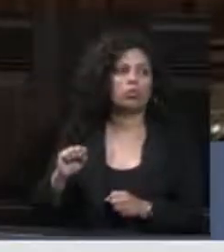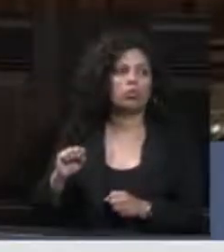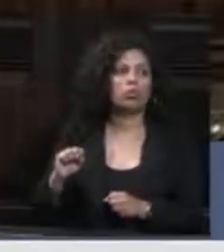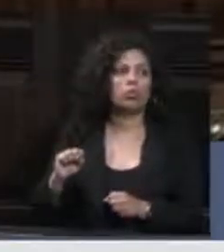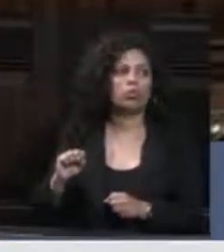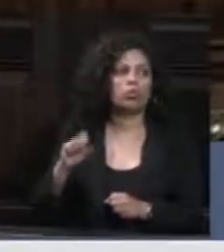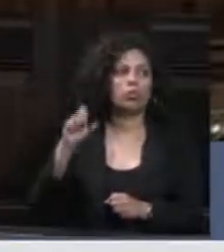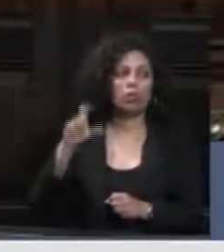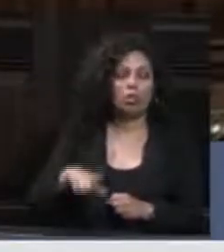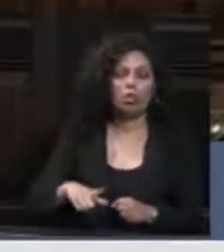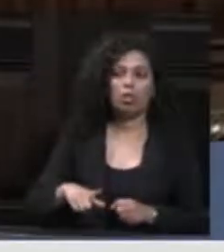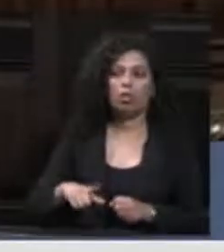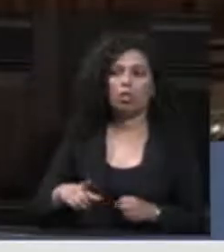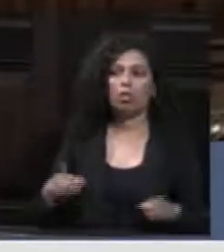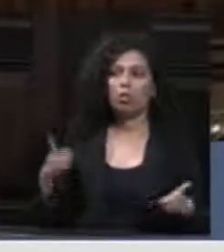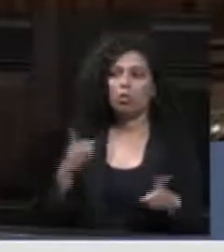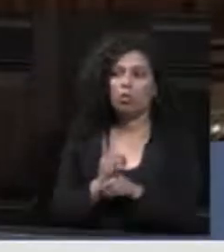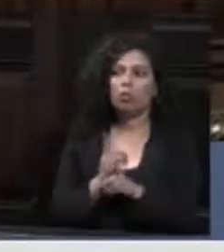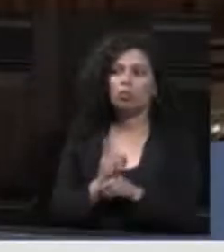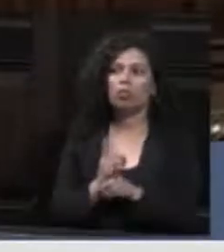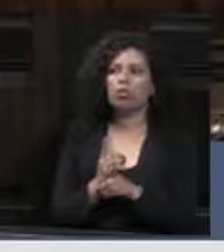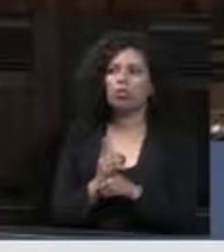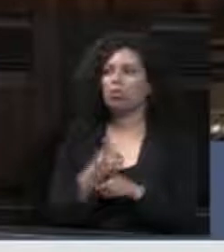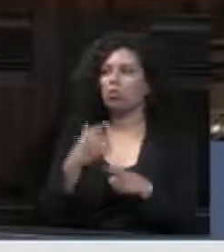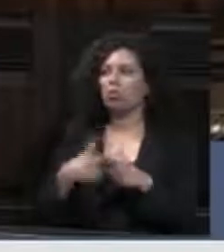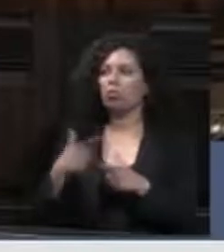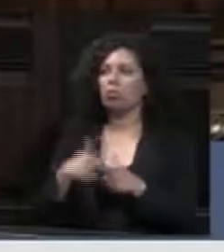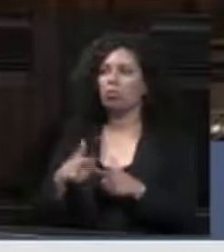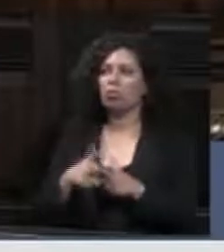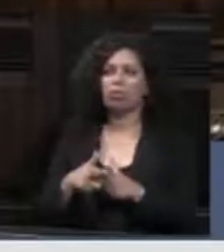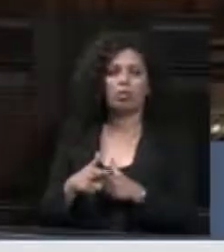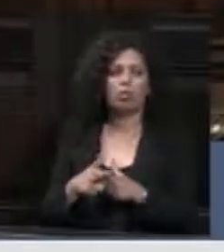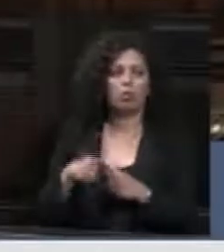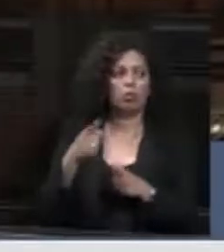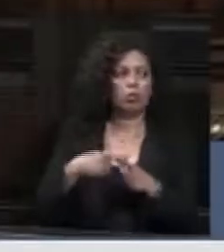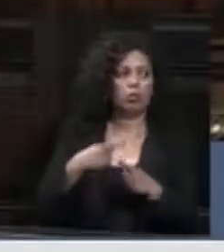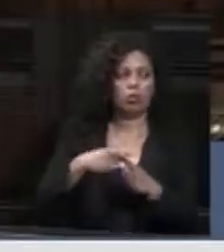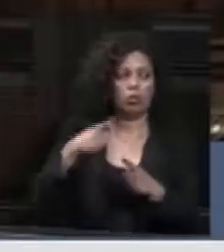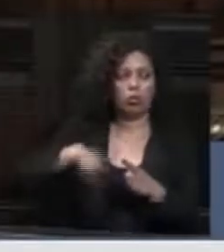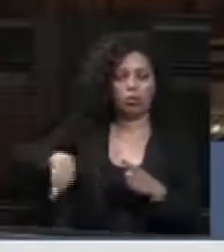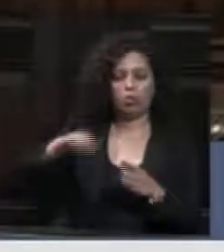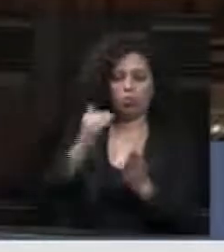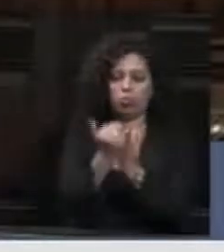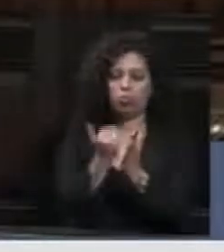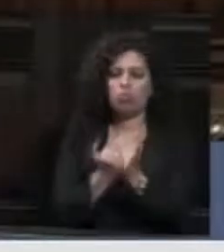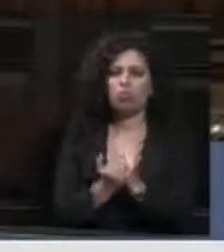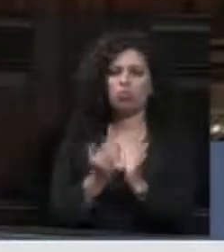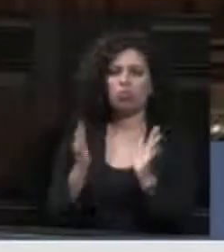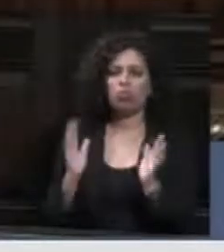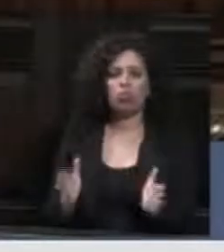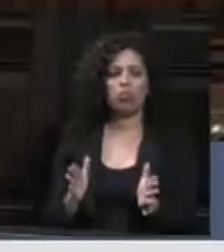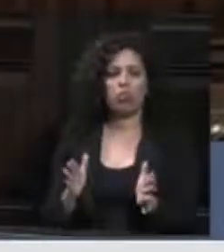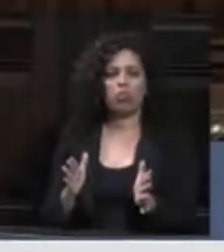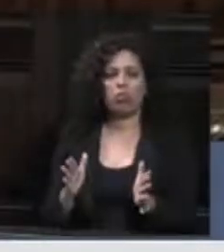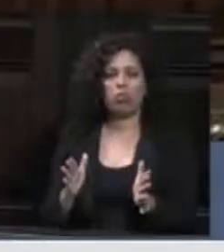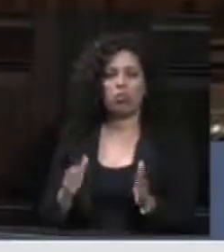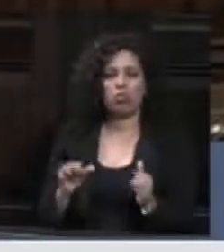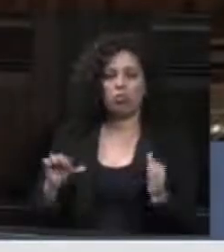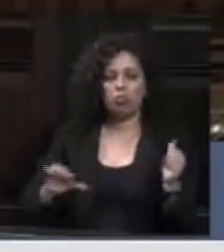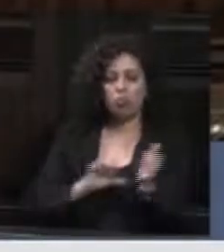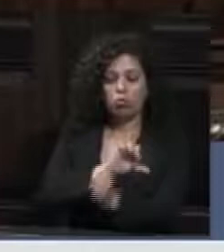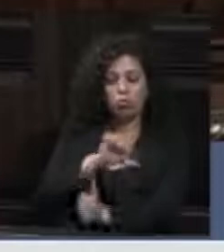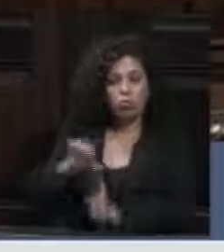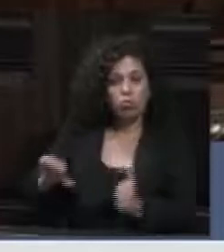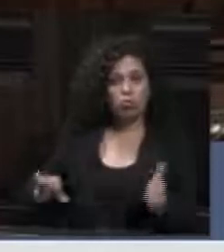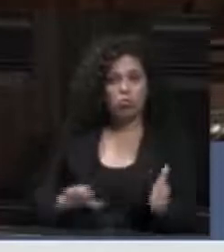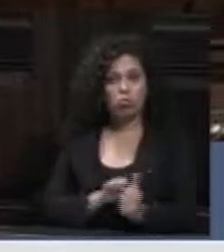definição conclusiva do processo já aprovado pelas instâncias cabíveis de transferência do Antônio Sarlo para a UENF,